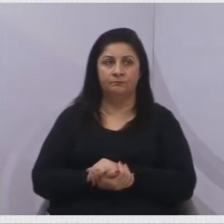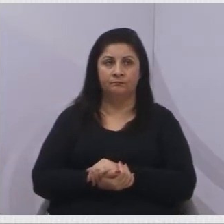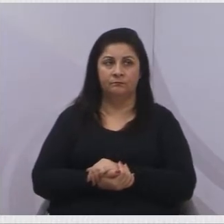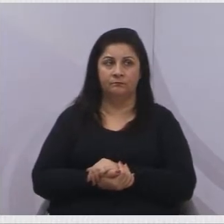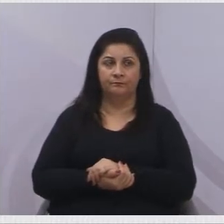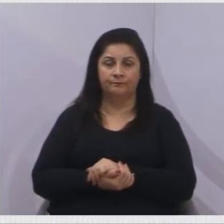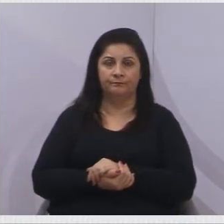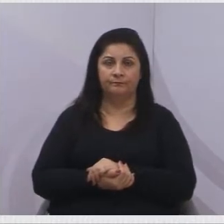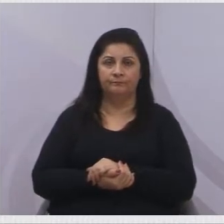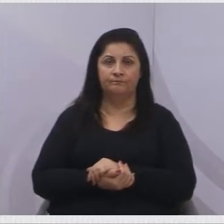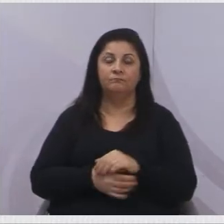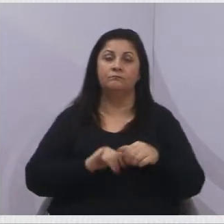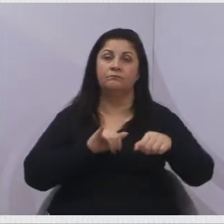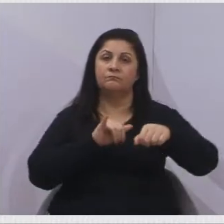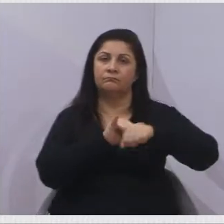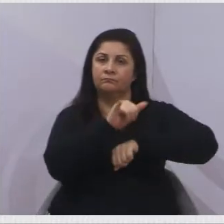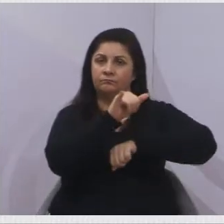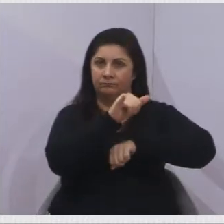Com relação